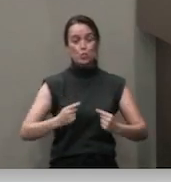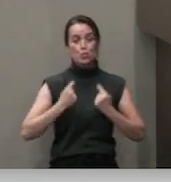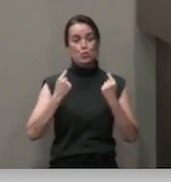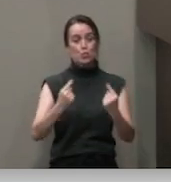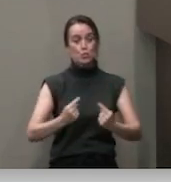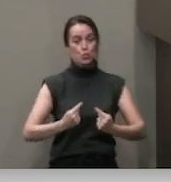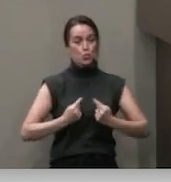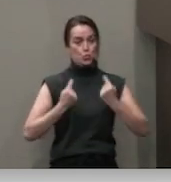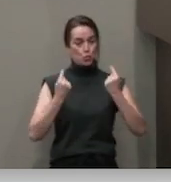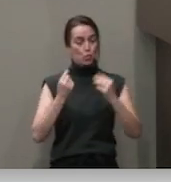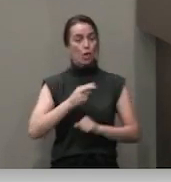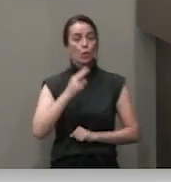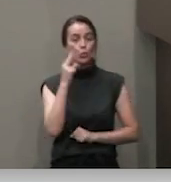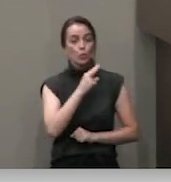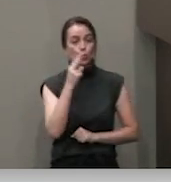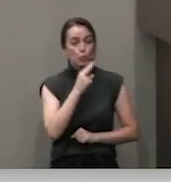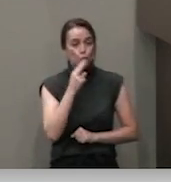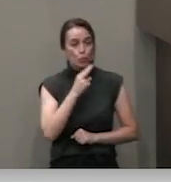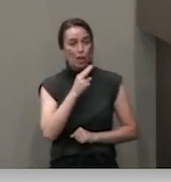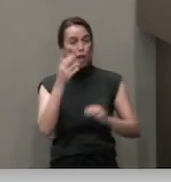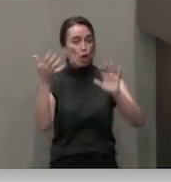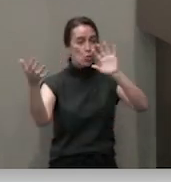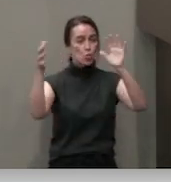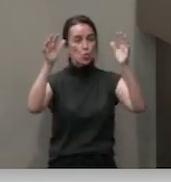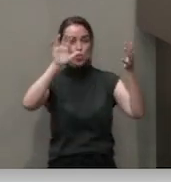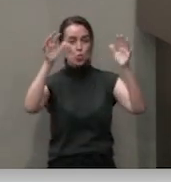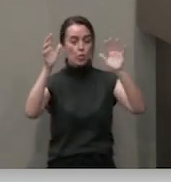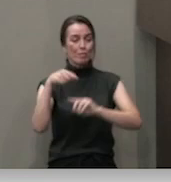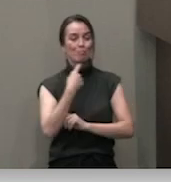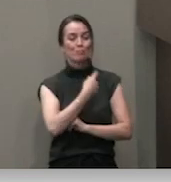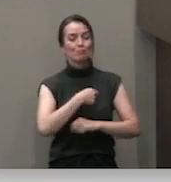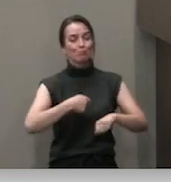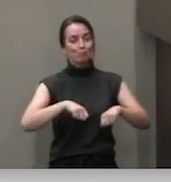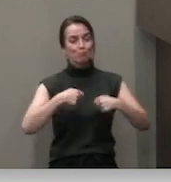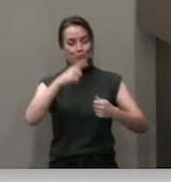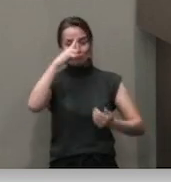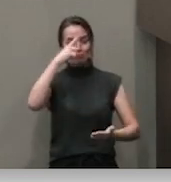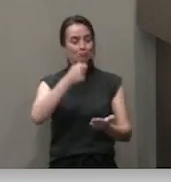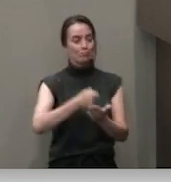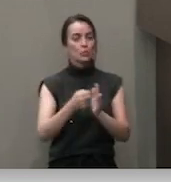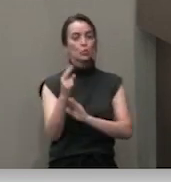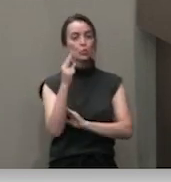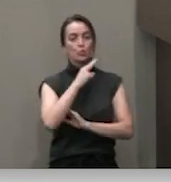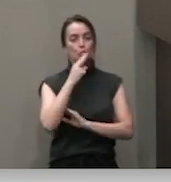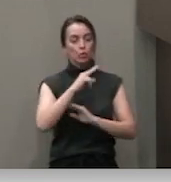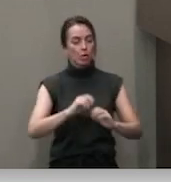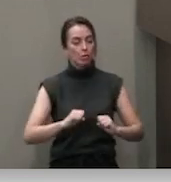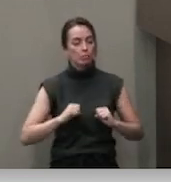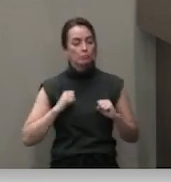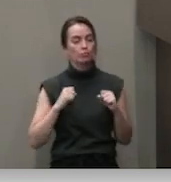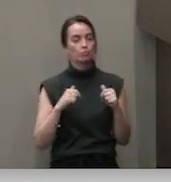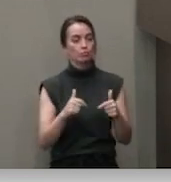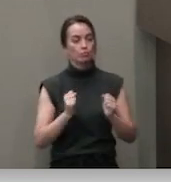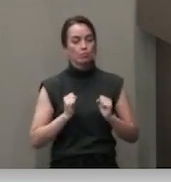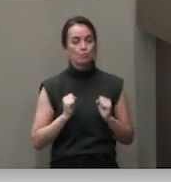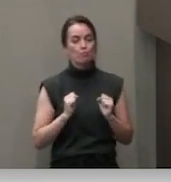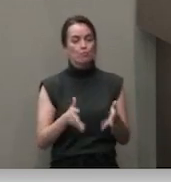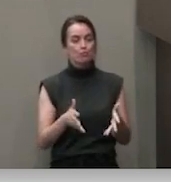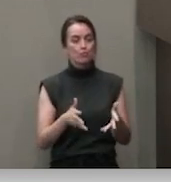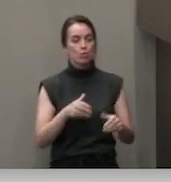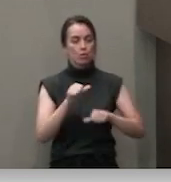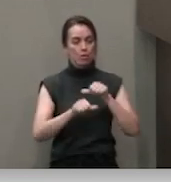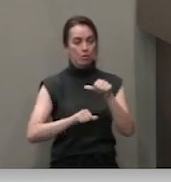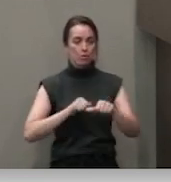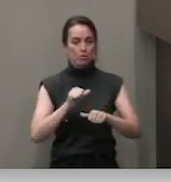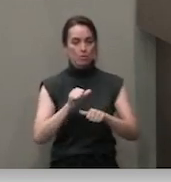emergência climática nos impõe decisões urgentes e ações transformadoras neste cenário